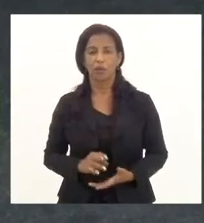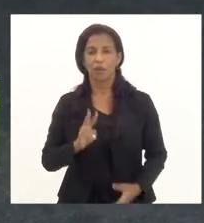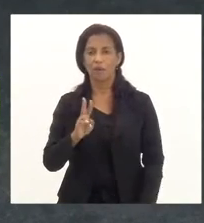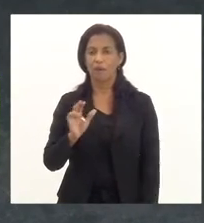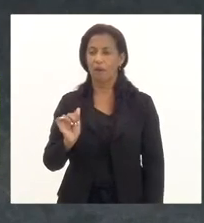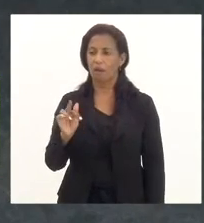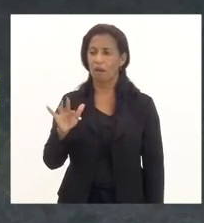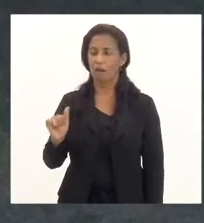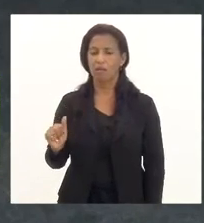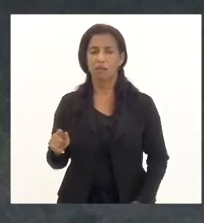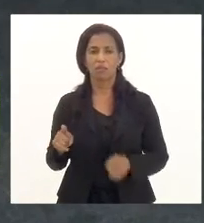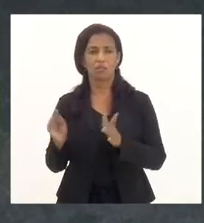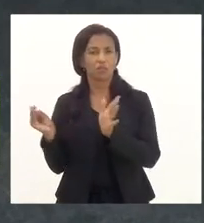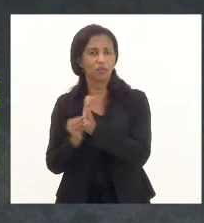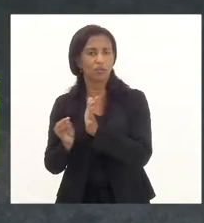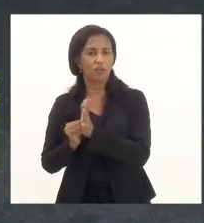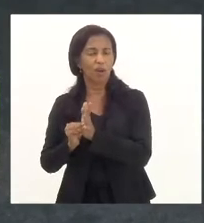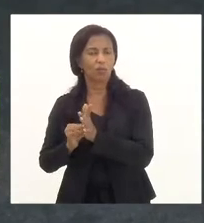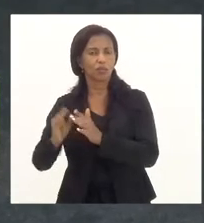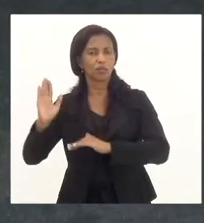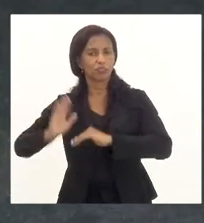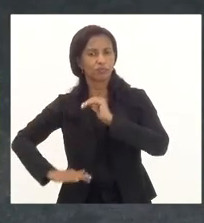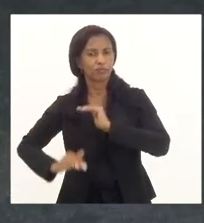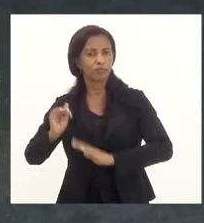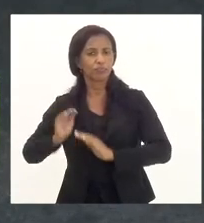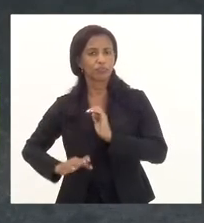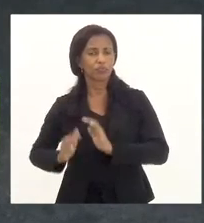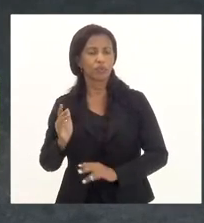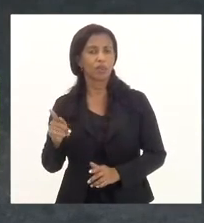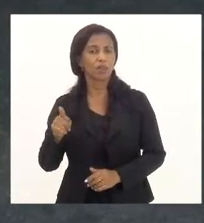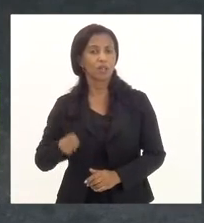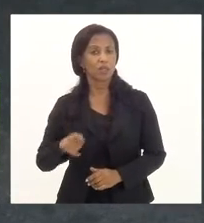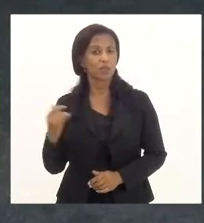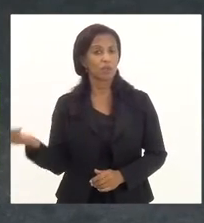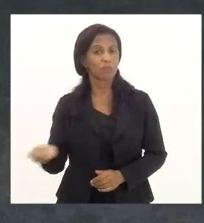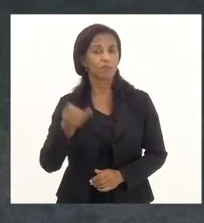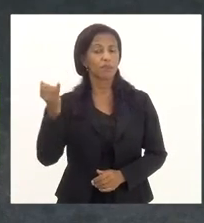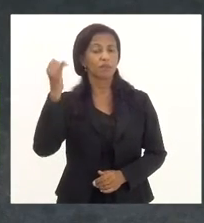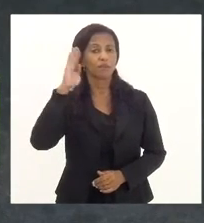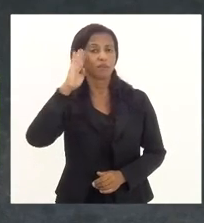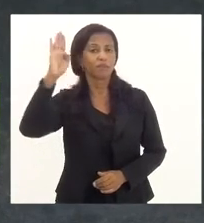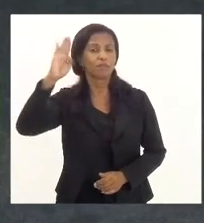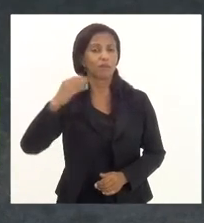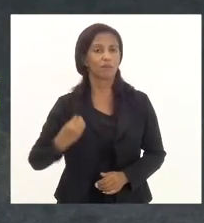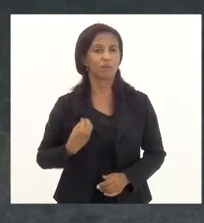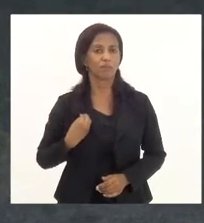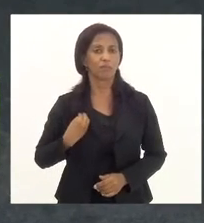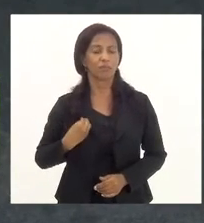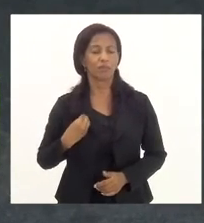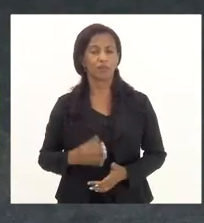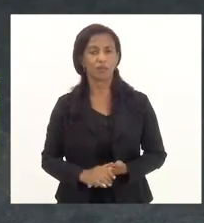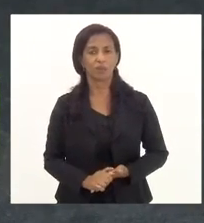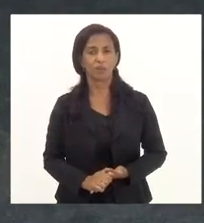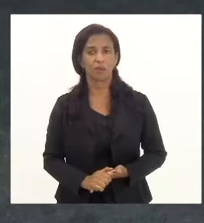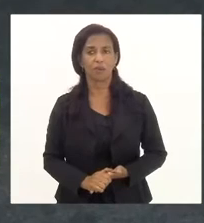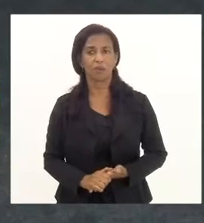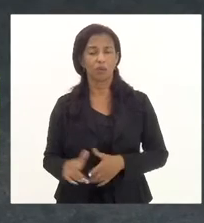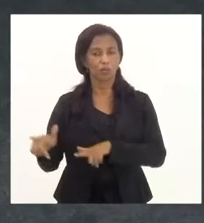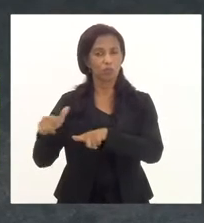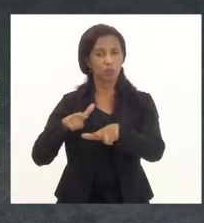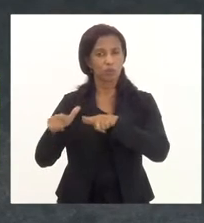vacância de cargos efetivos e estáveis isso é fundamental para a sobrevivência do